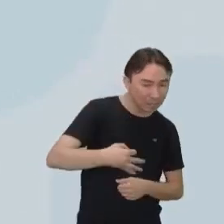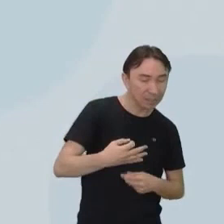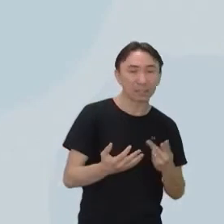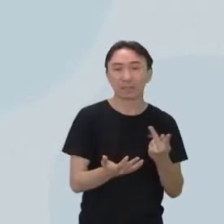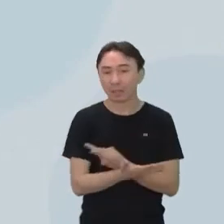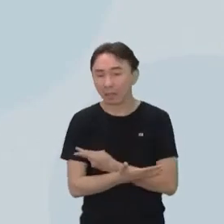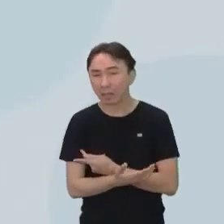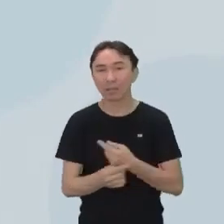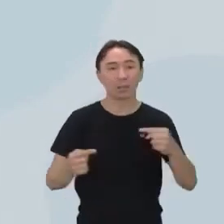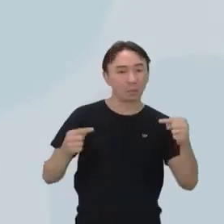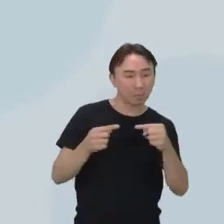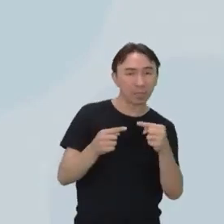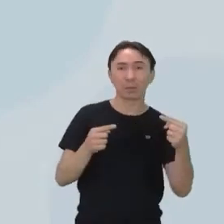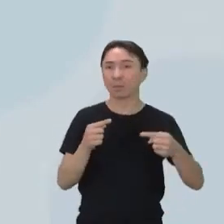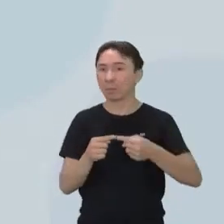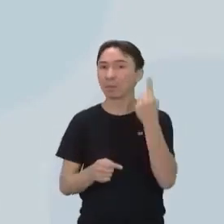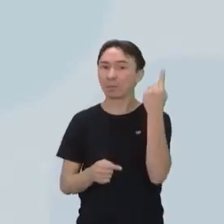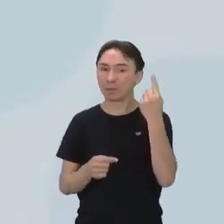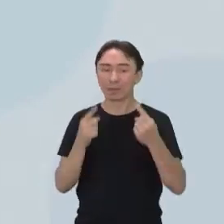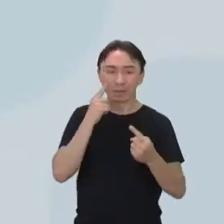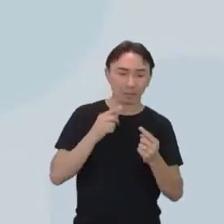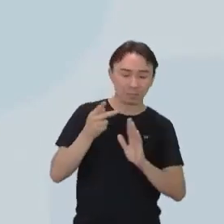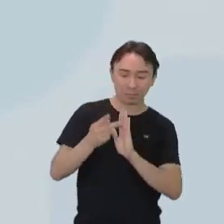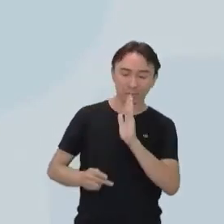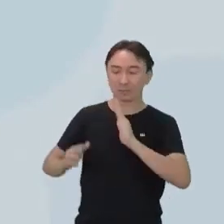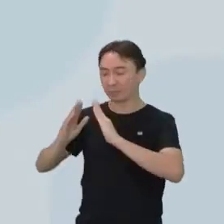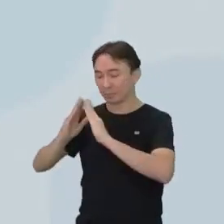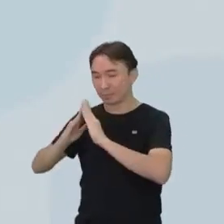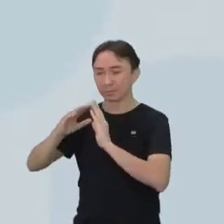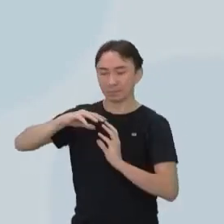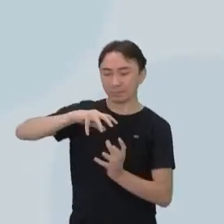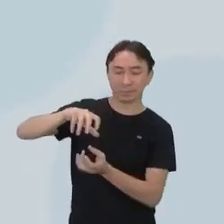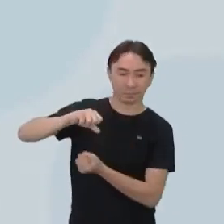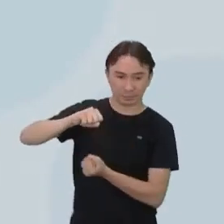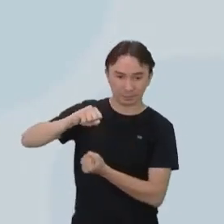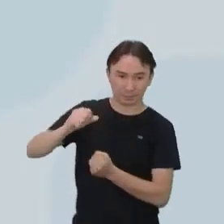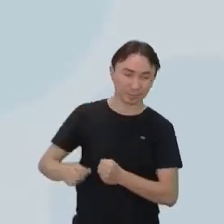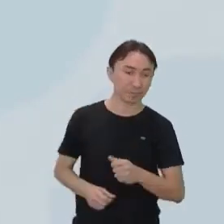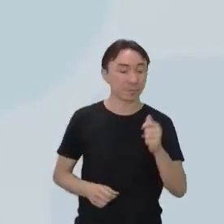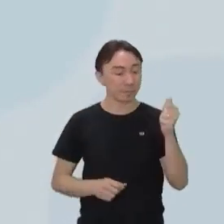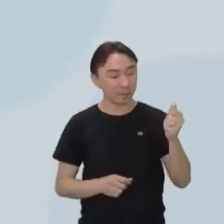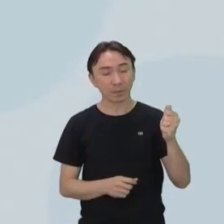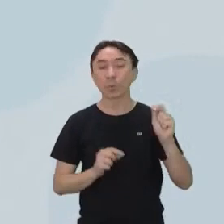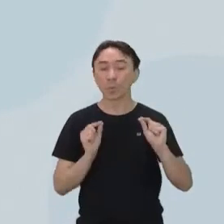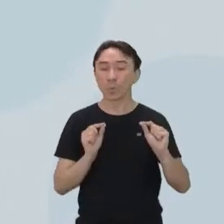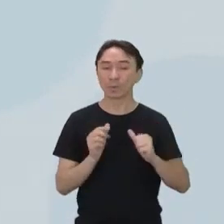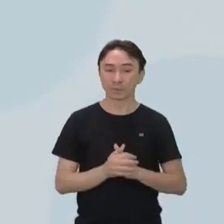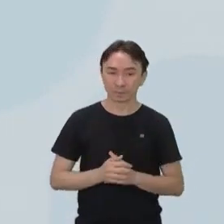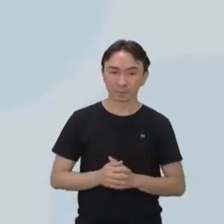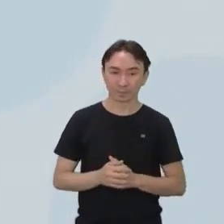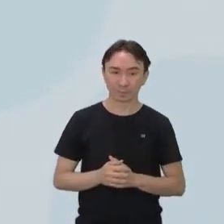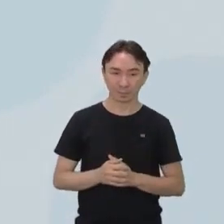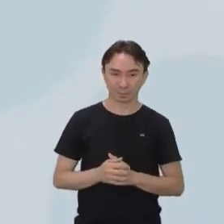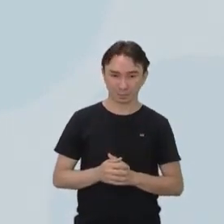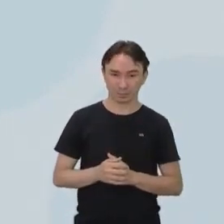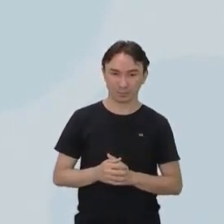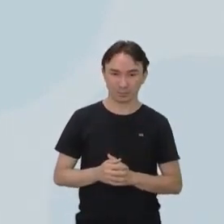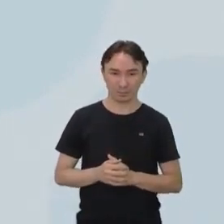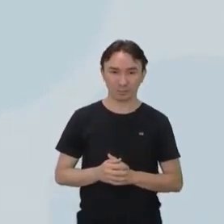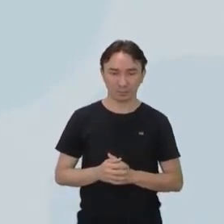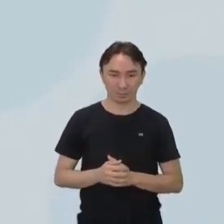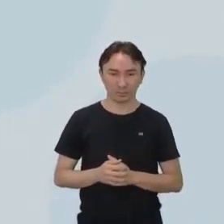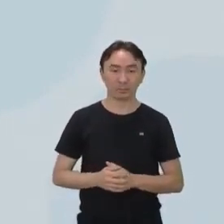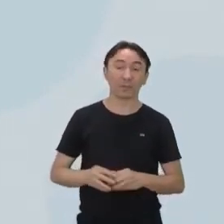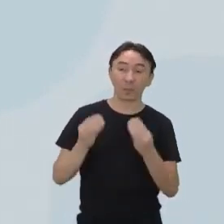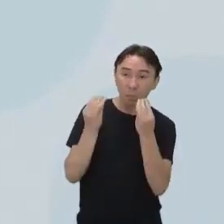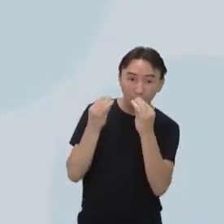não em um projeto aí de moradia sustentável? Então, nós temos a alternativa A, que ela diz: instalação de sistema de geração